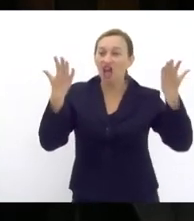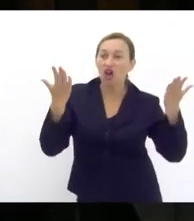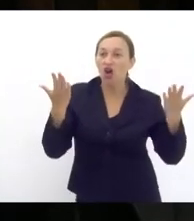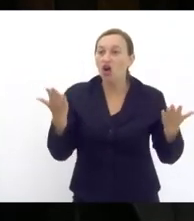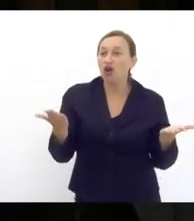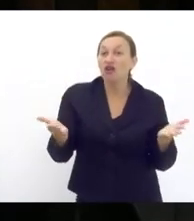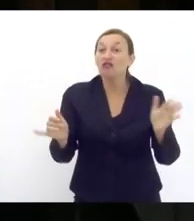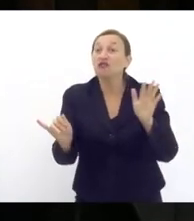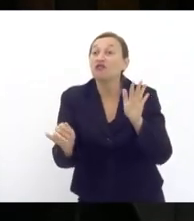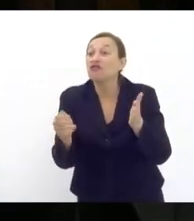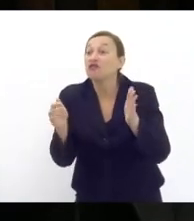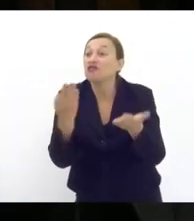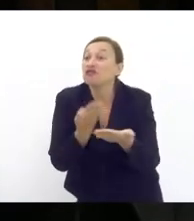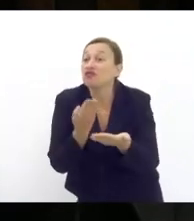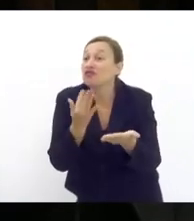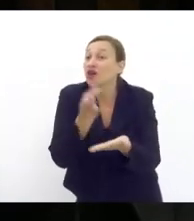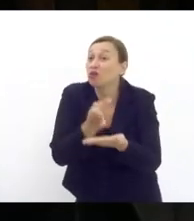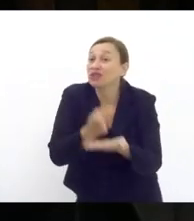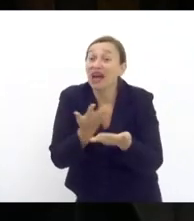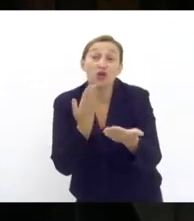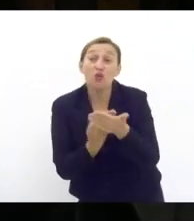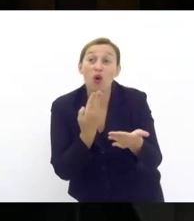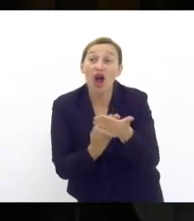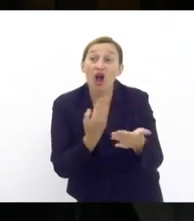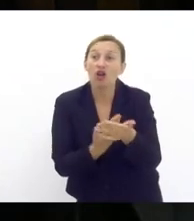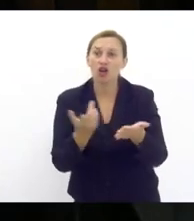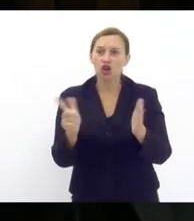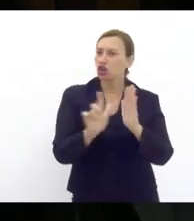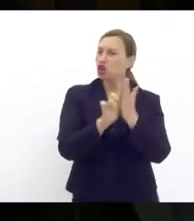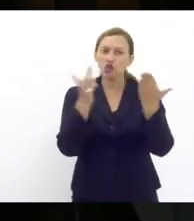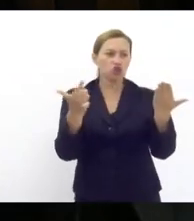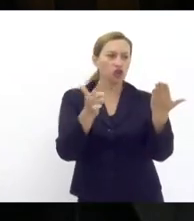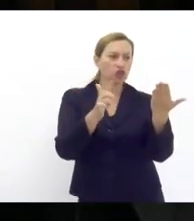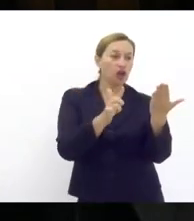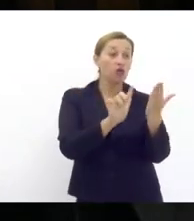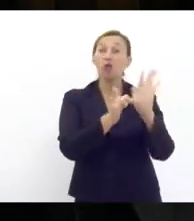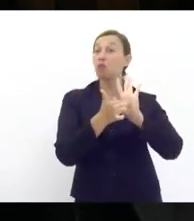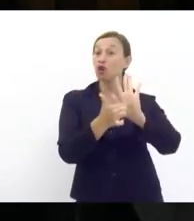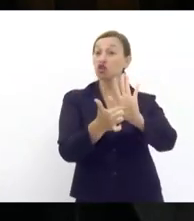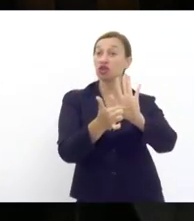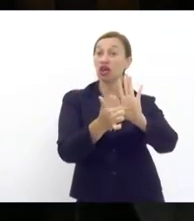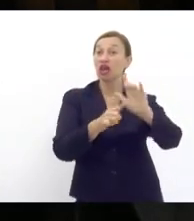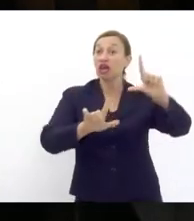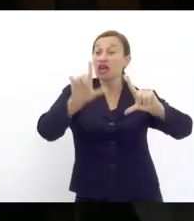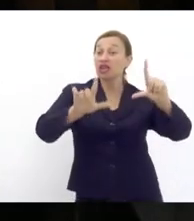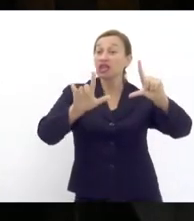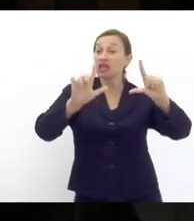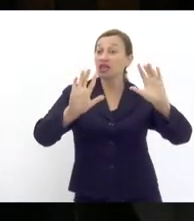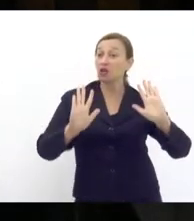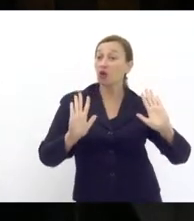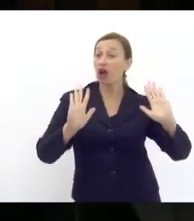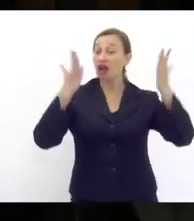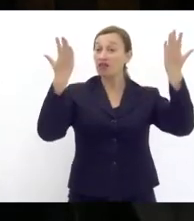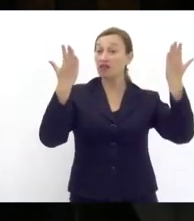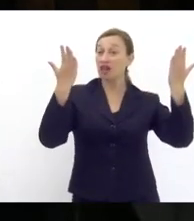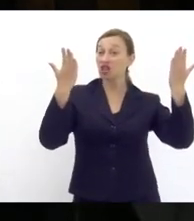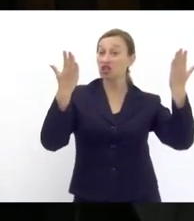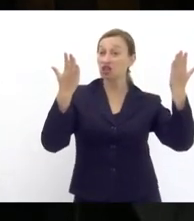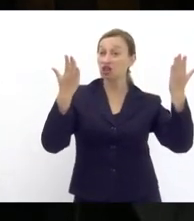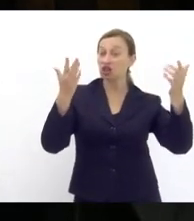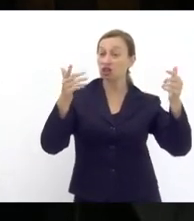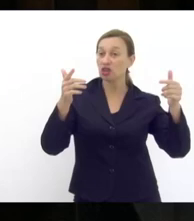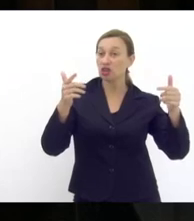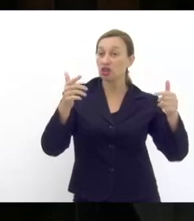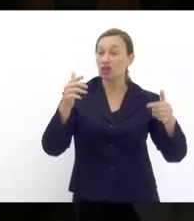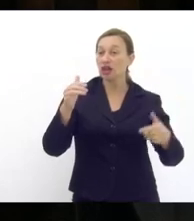diz no coloquial, não vieram. E os jornais mostraram que havia um regabofe do Marcelo Freixo,